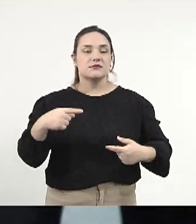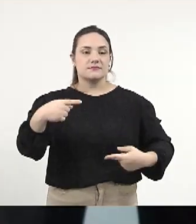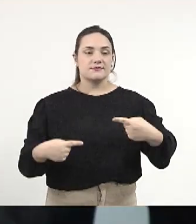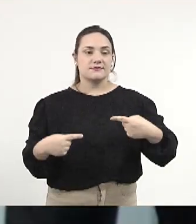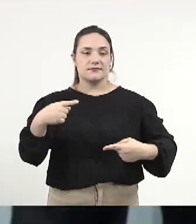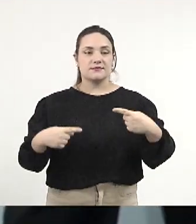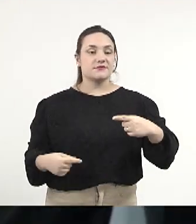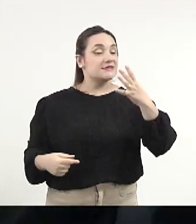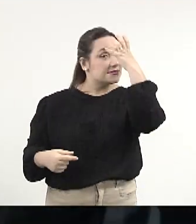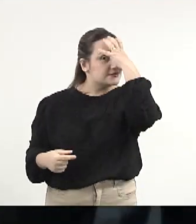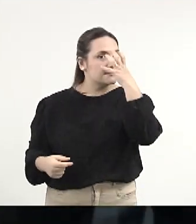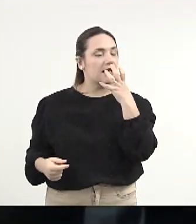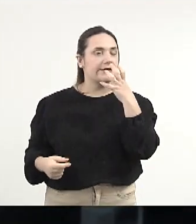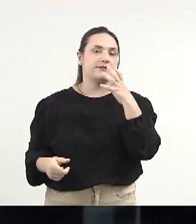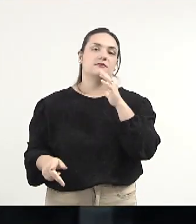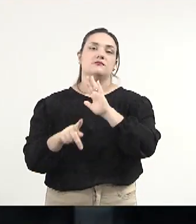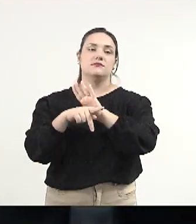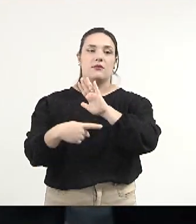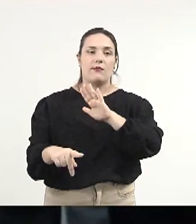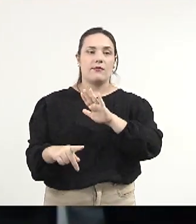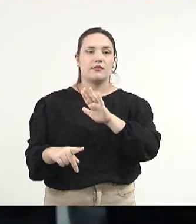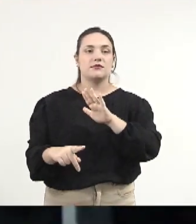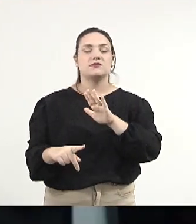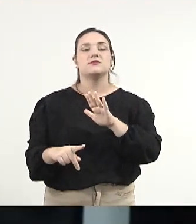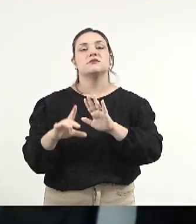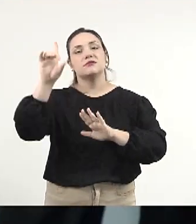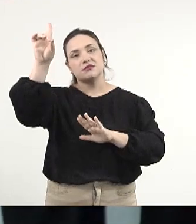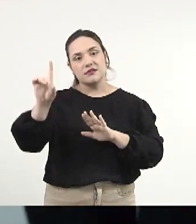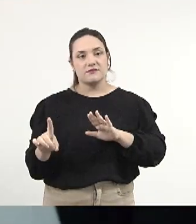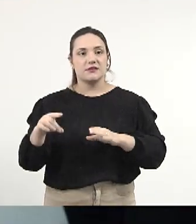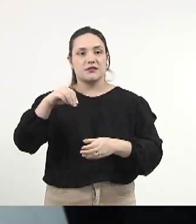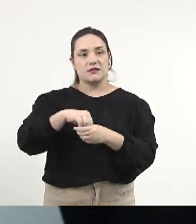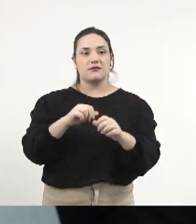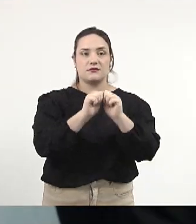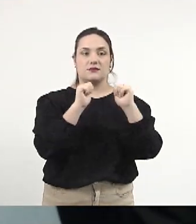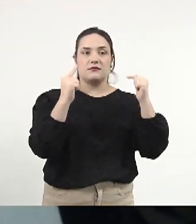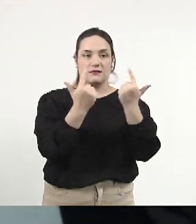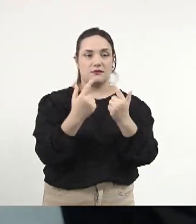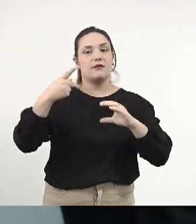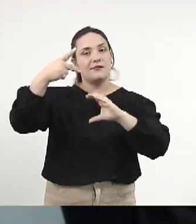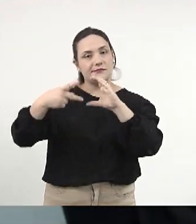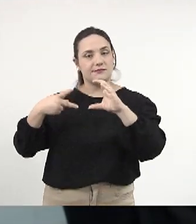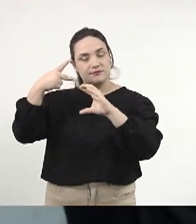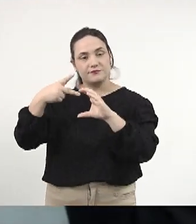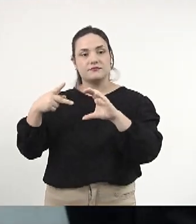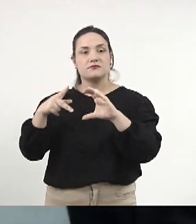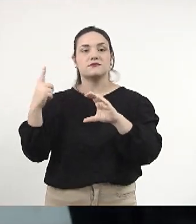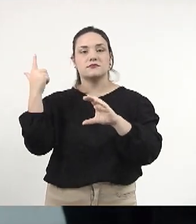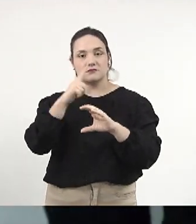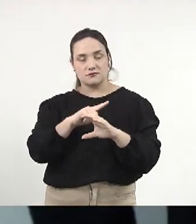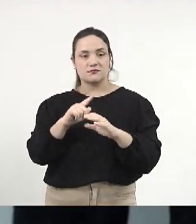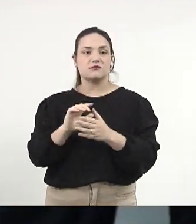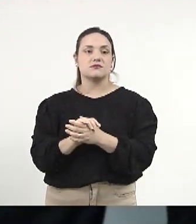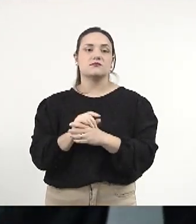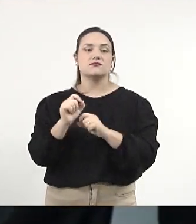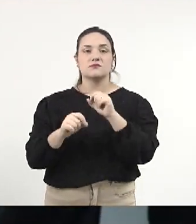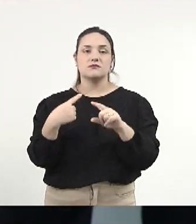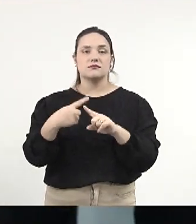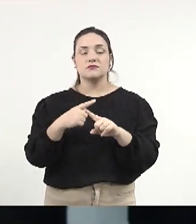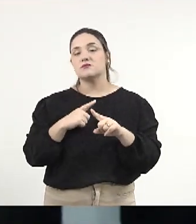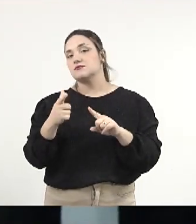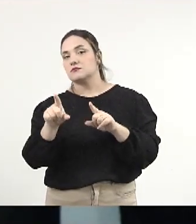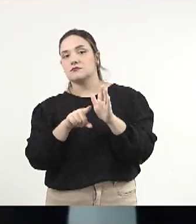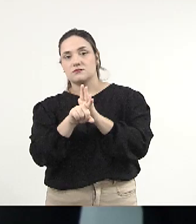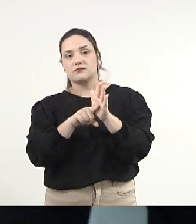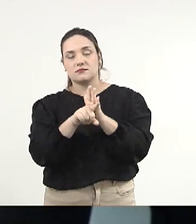debate sério sobre as deficiências na Assembleia, nas câmaras municipais e garantir política. Porque tem um outro dado,